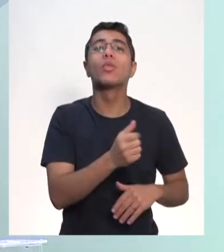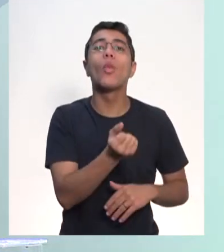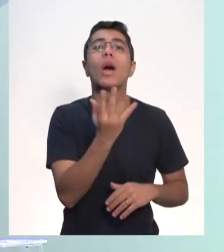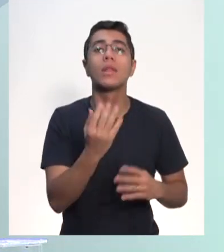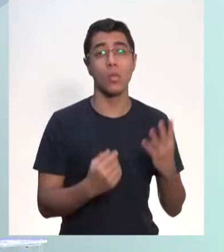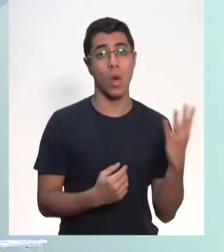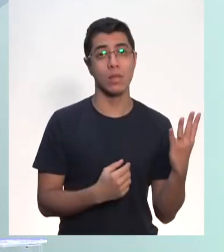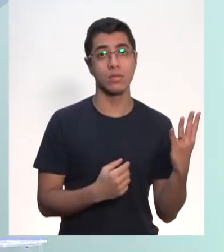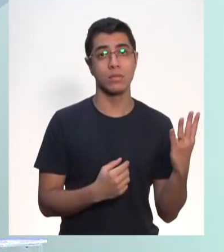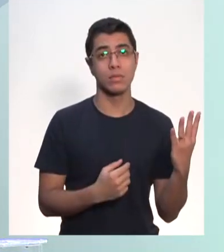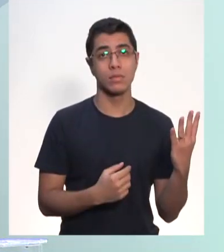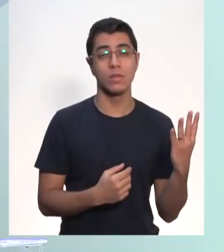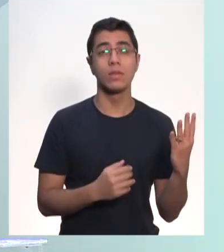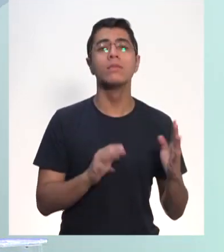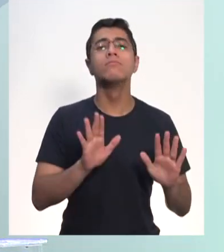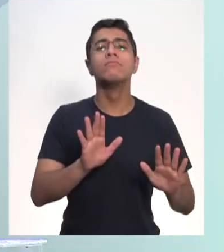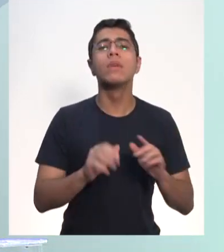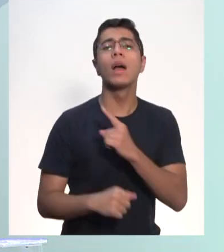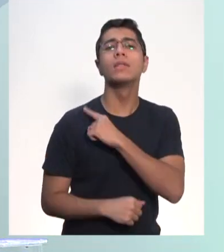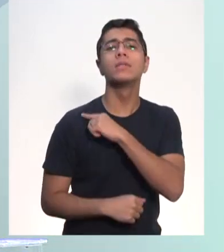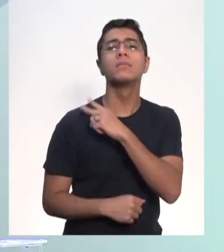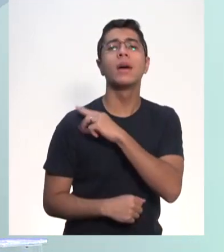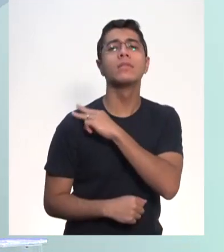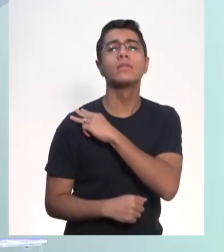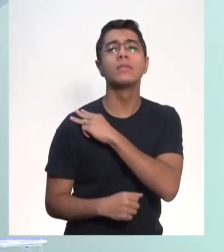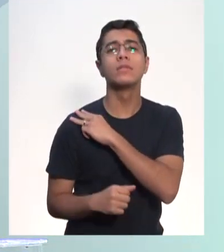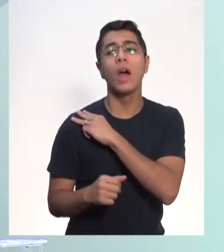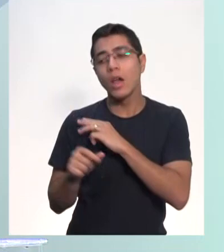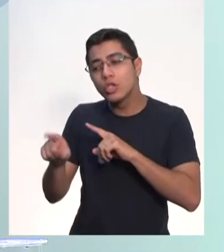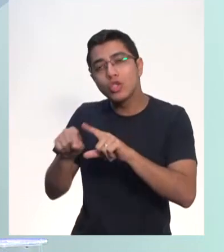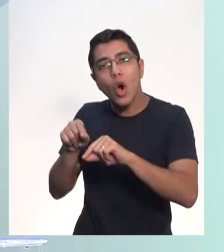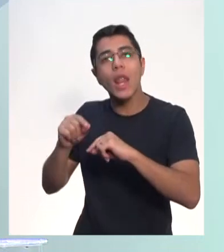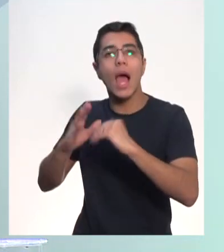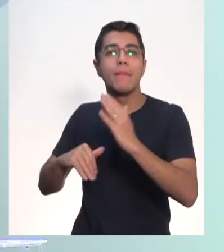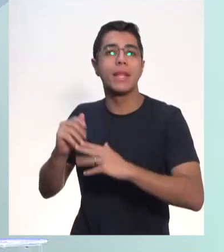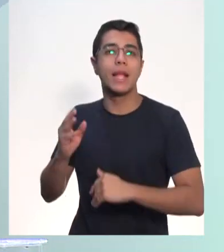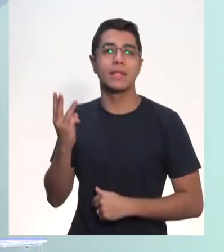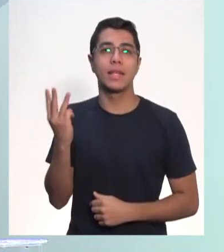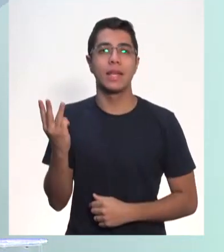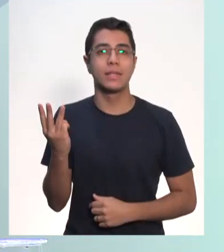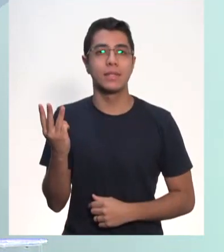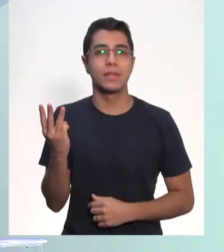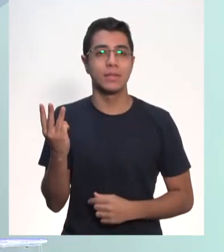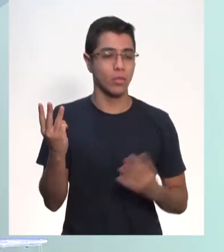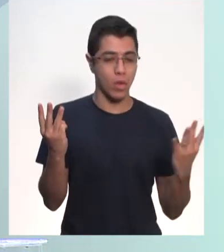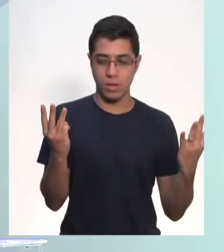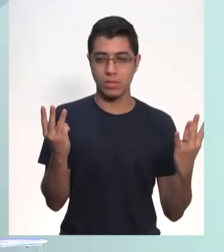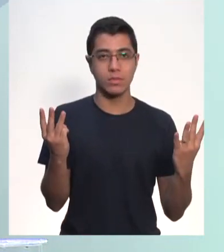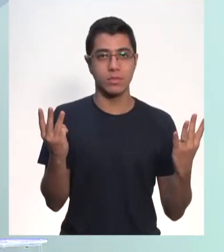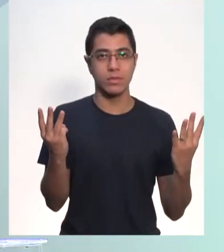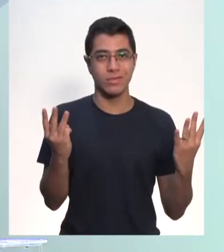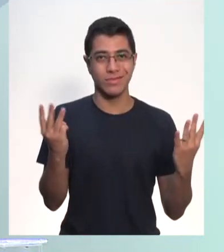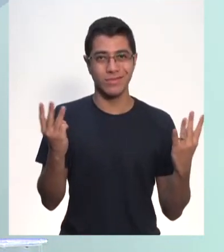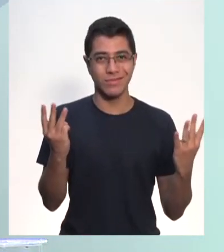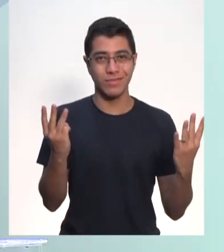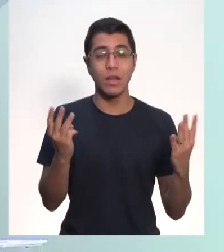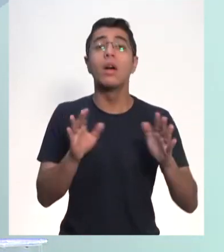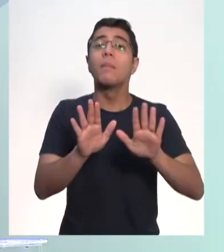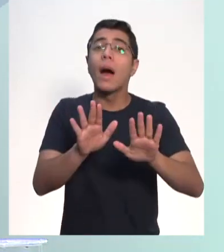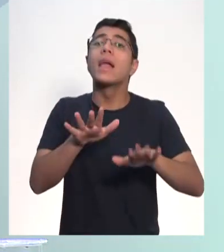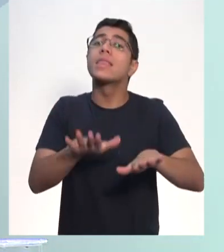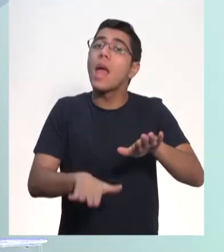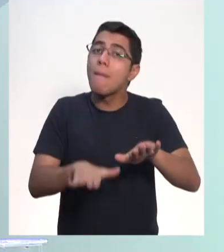habilidades para selecionar 3. Então, em algumas séries, foi mais produtivo agrupar habilidades. Se vocês observarem, vocês vão